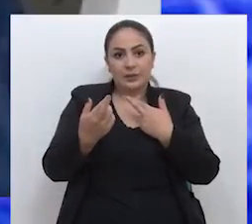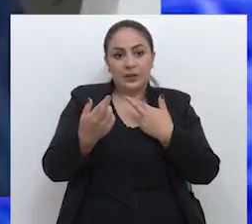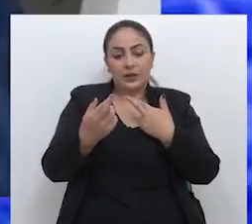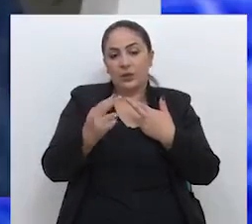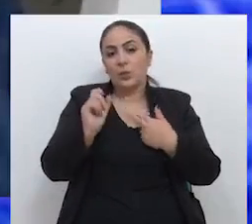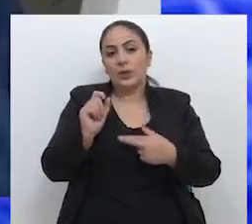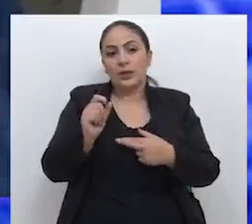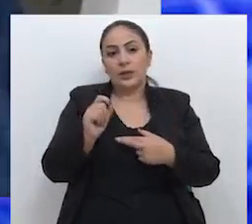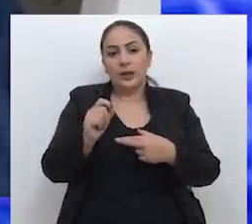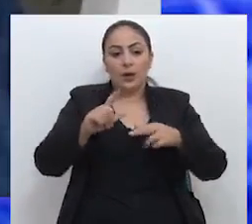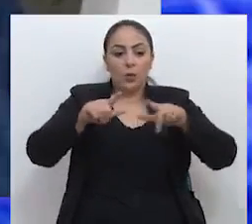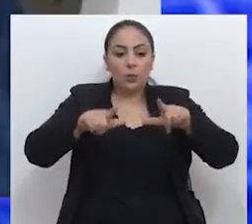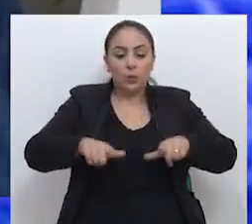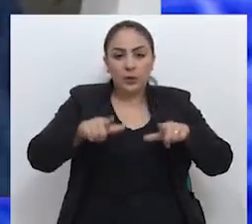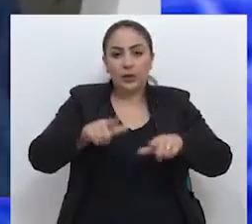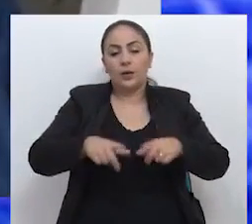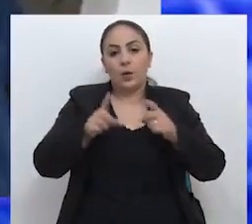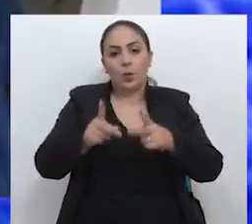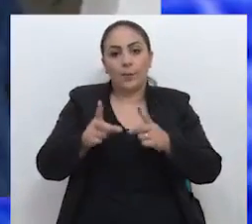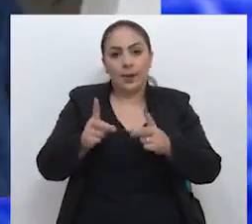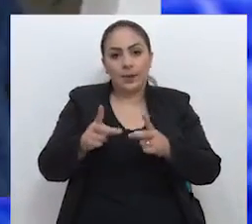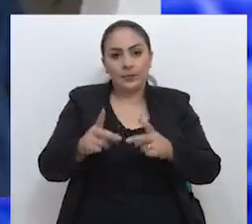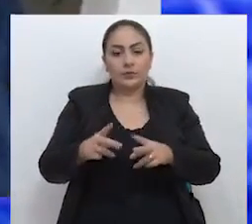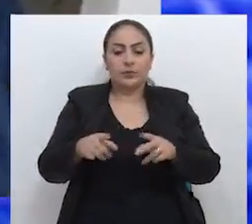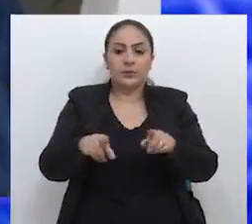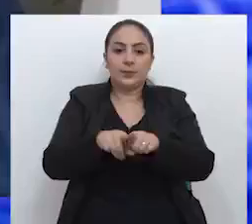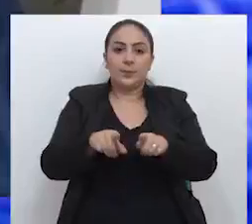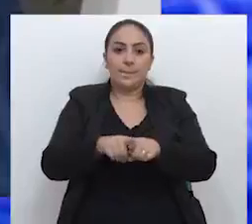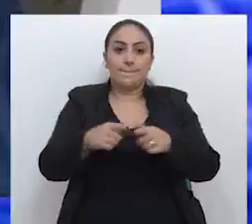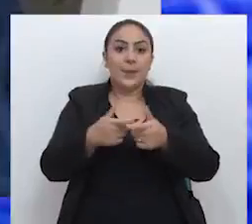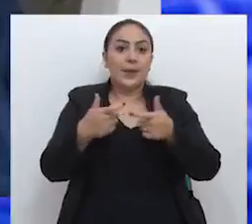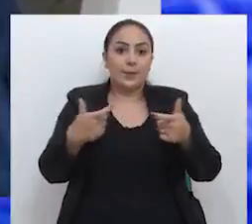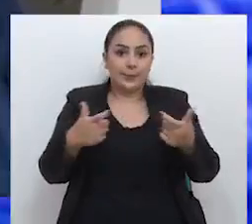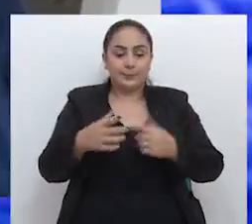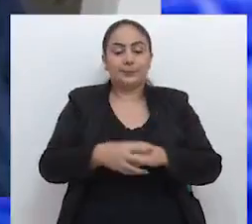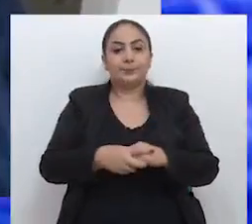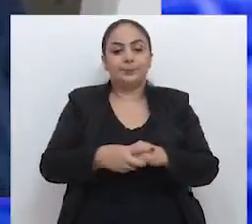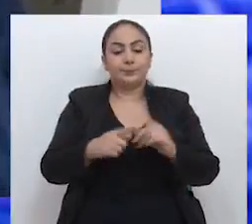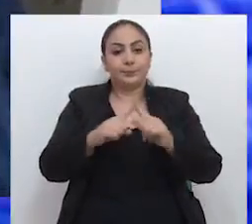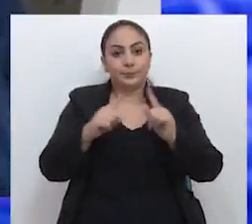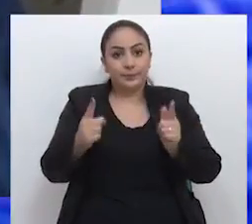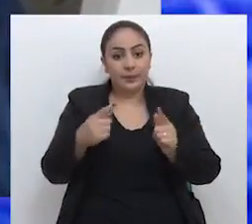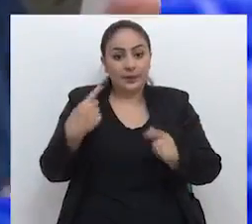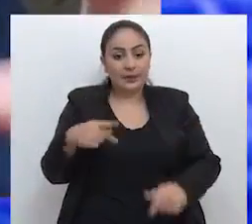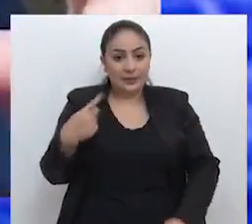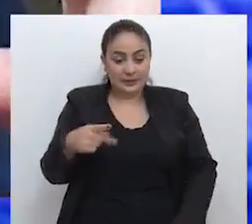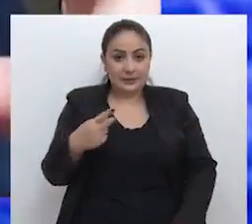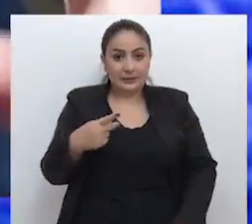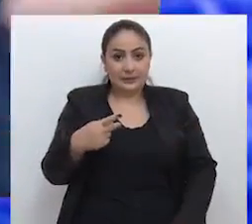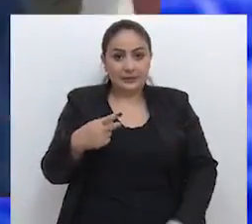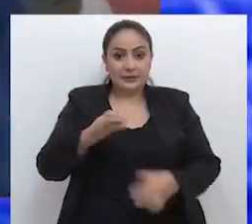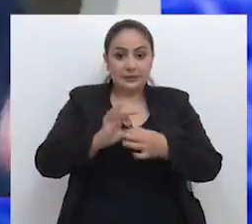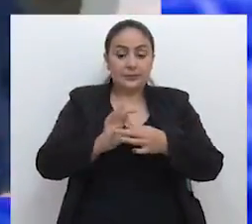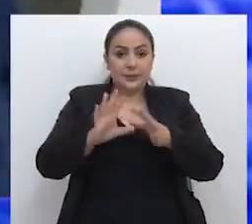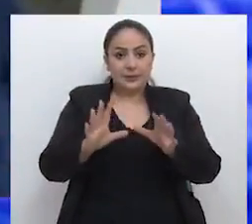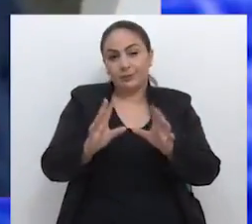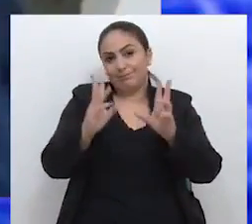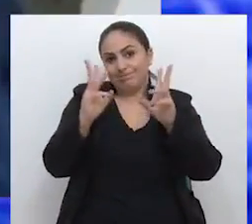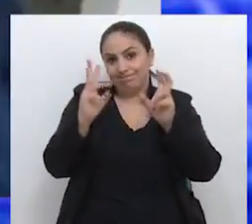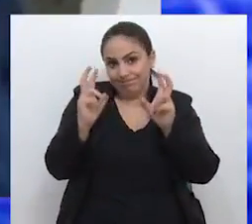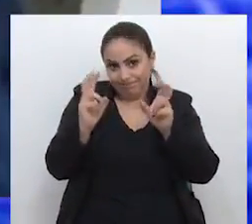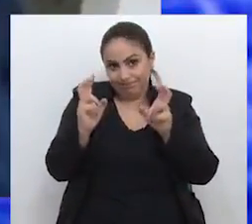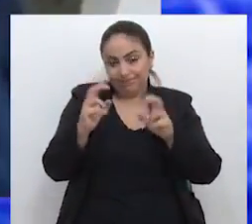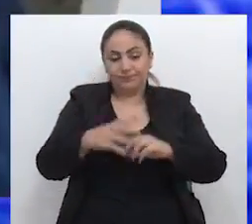relação ao cenário do comércio um pouco maior. No entanto, essa permissividade,